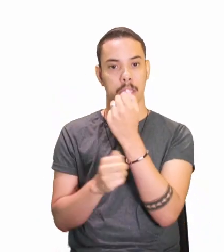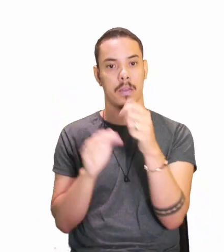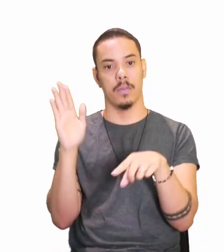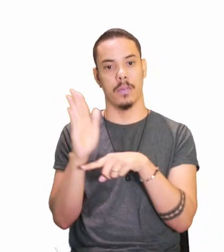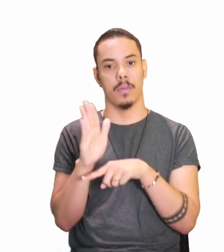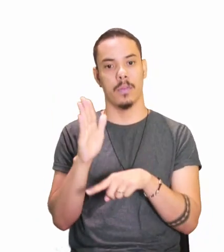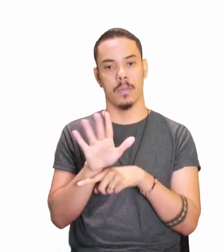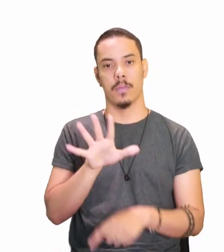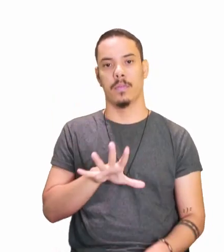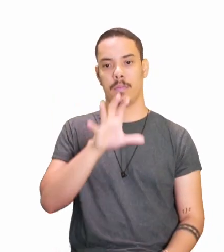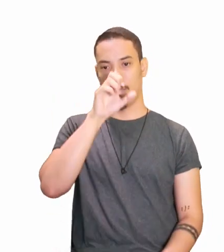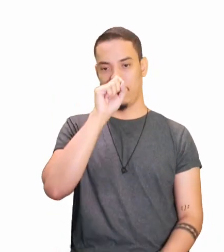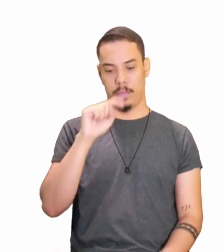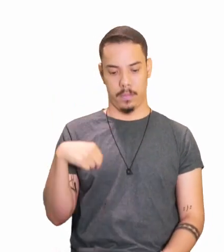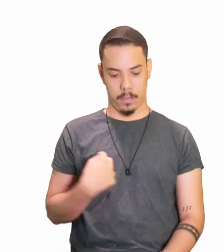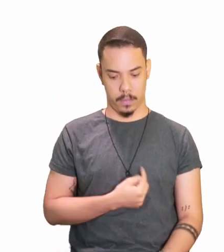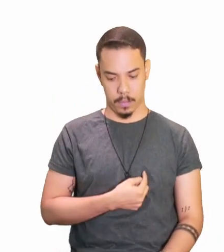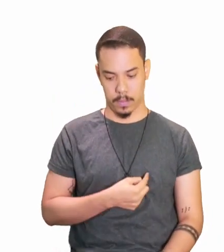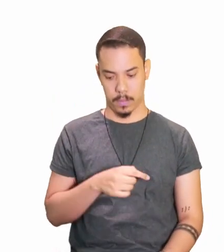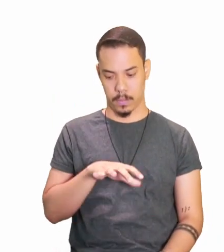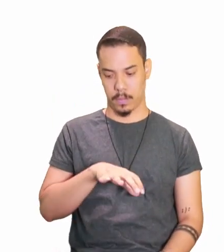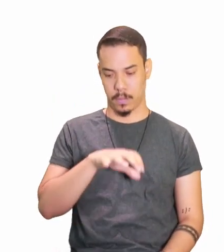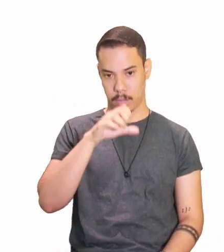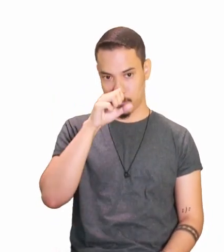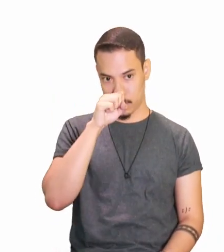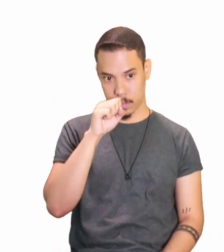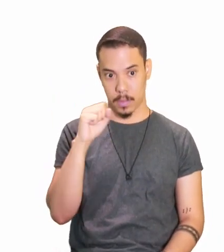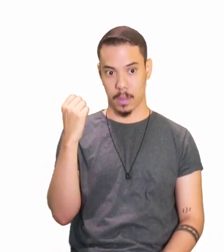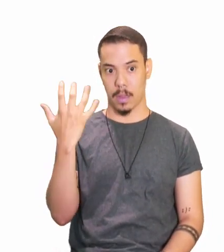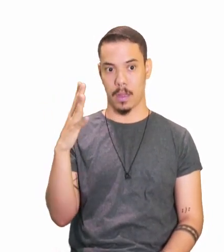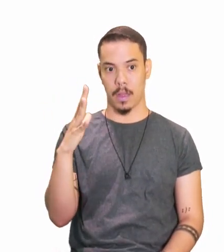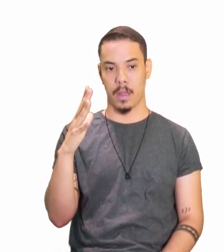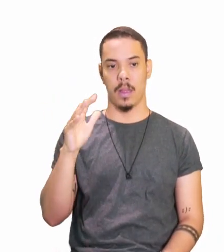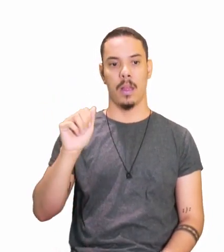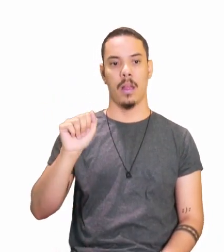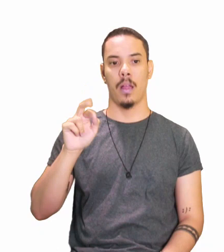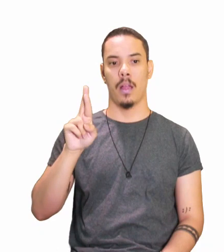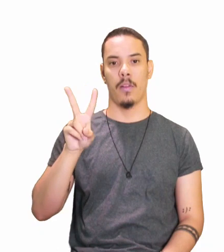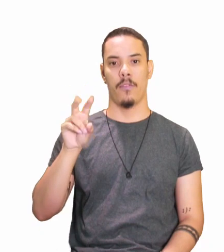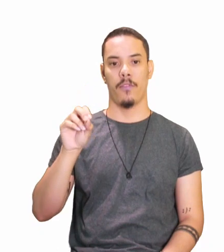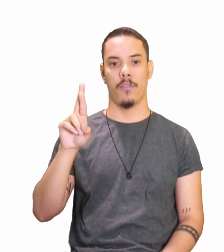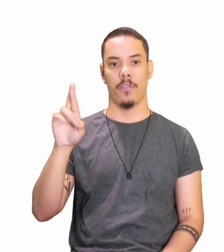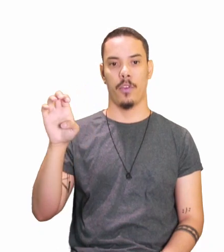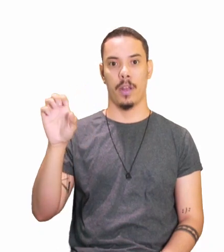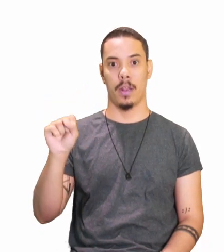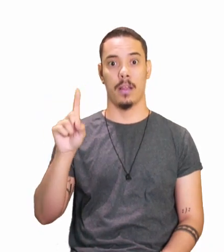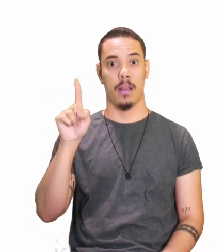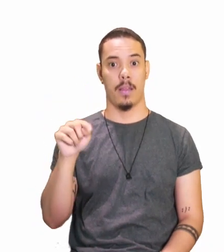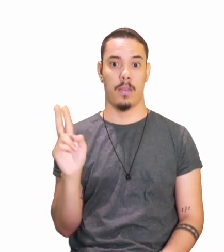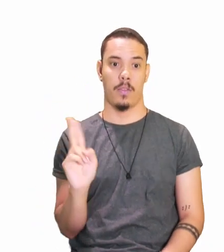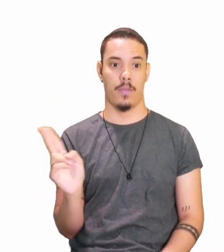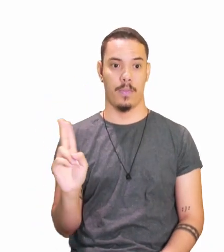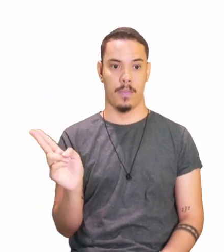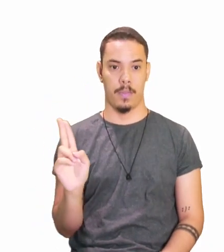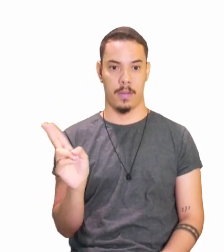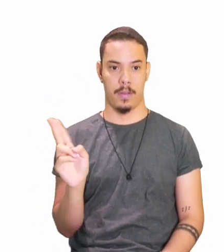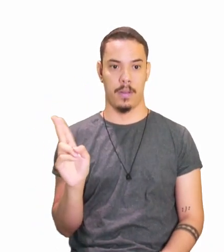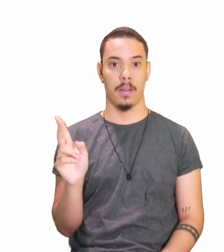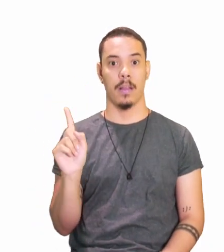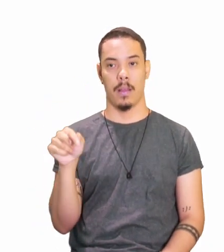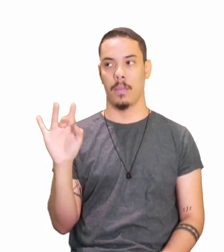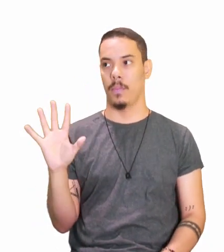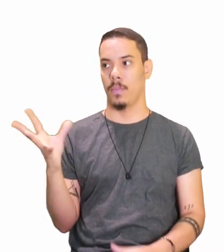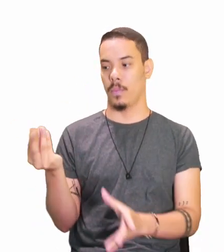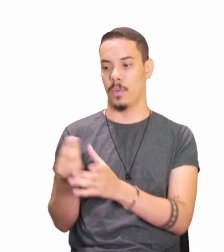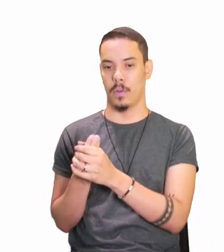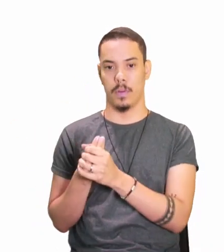ar que respiramos. Nós temos aqui a palavra árvores. Árvores é um nome, e um nome que está no